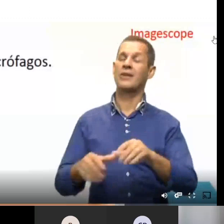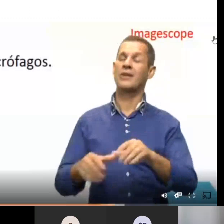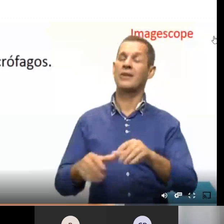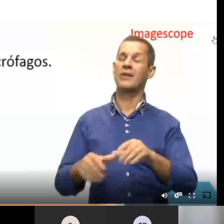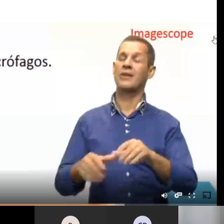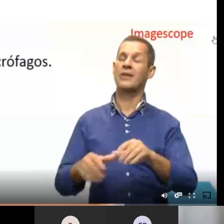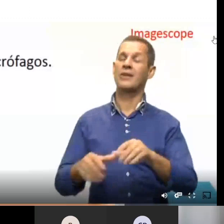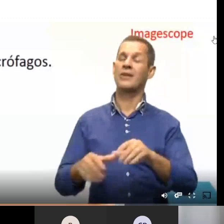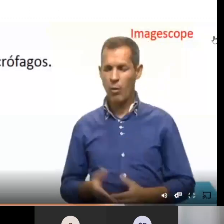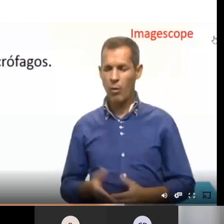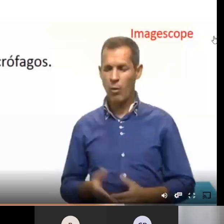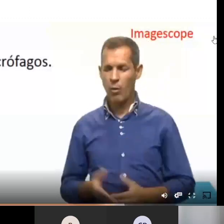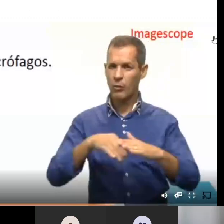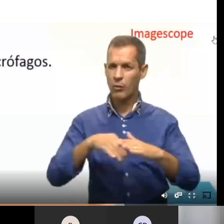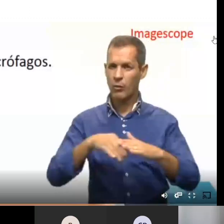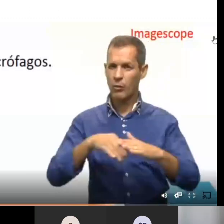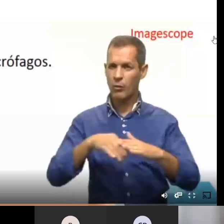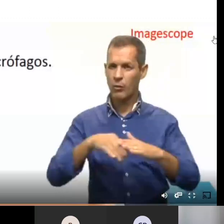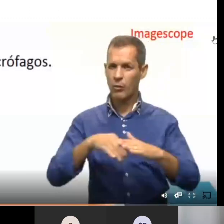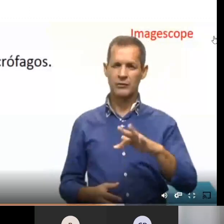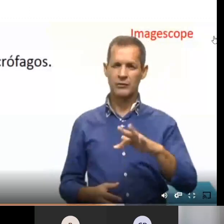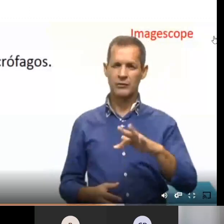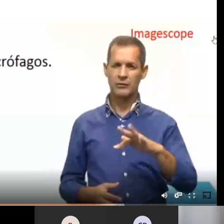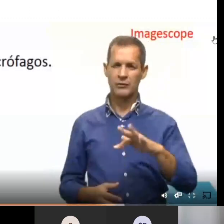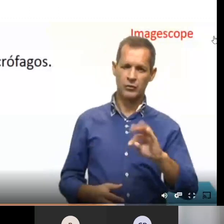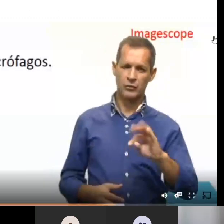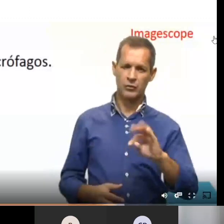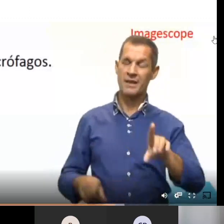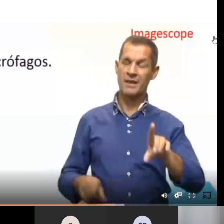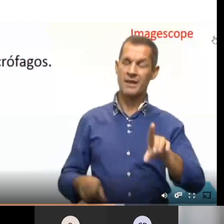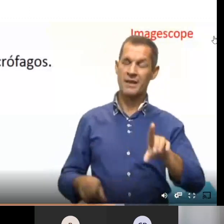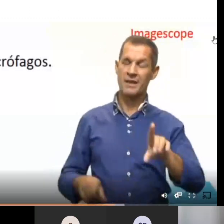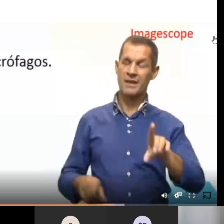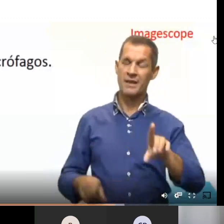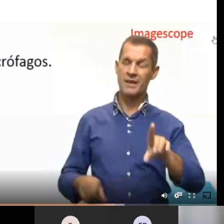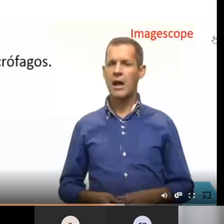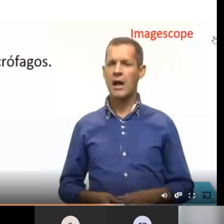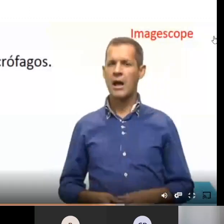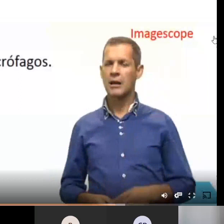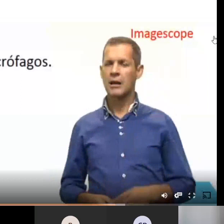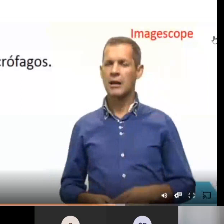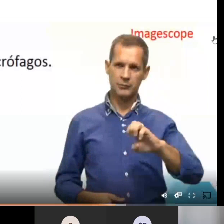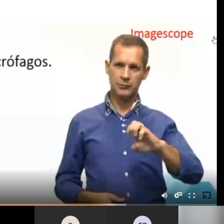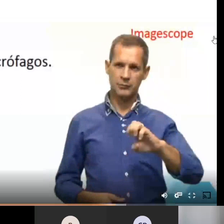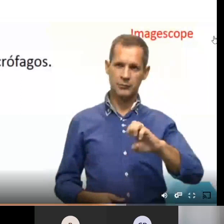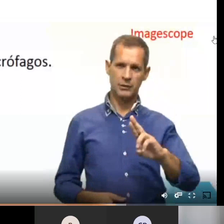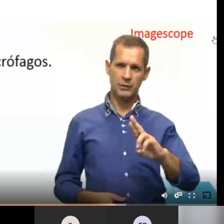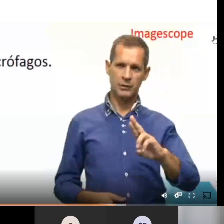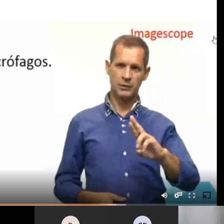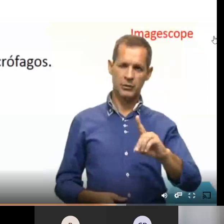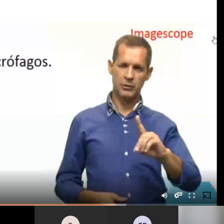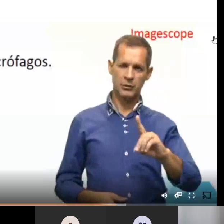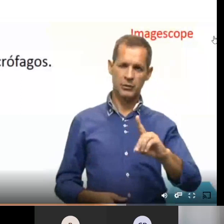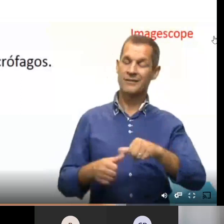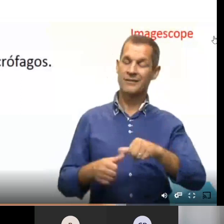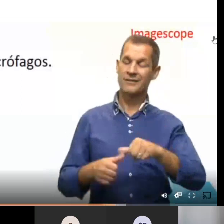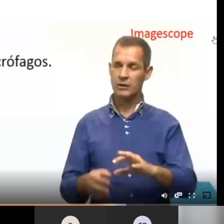relacionada ao armazenamento de linfócitos B, e a região medular, que está relacionado ao armazenamento